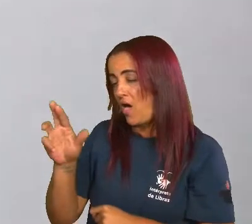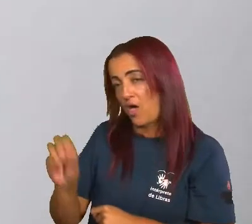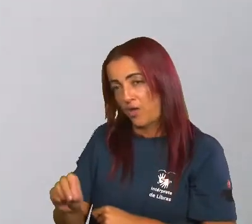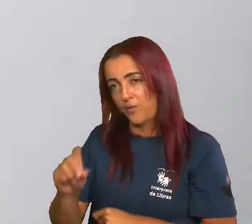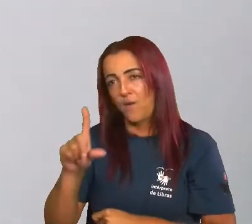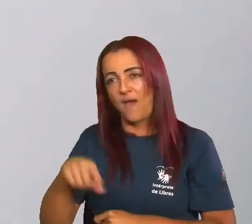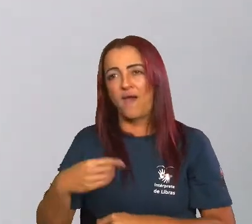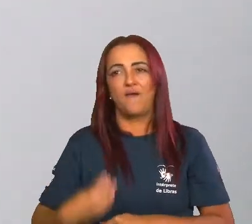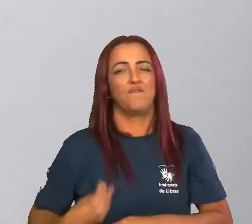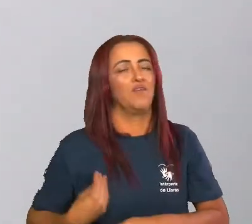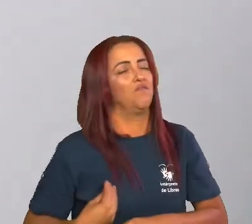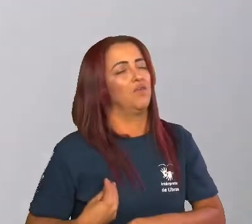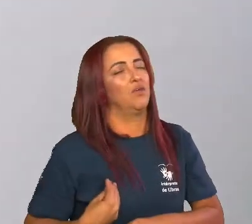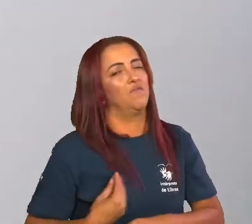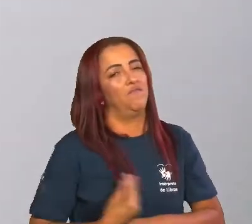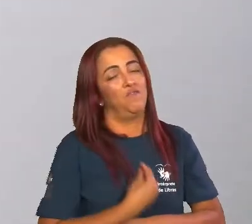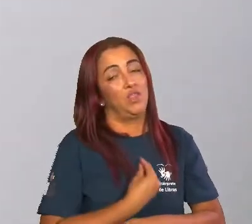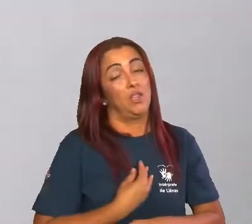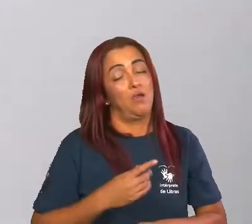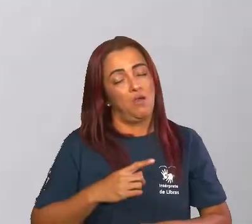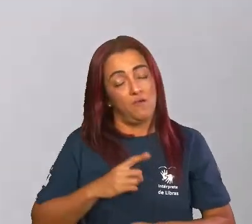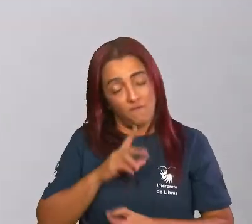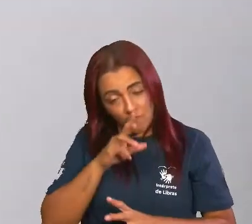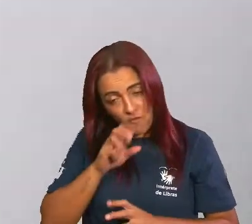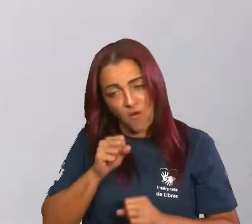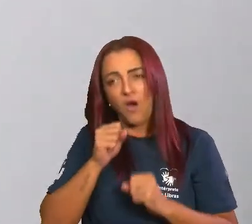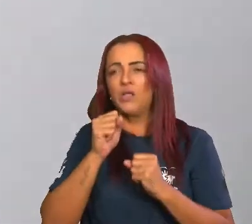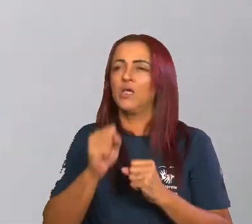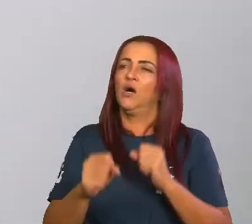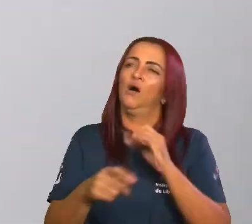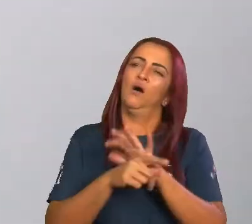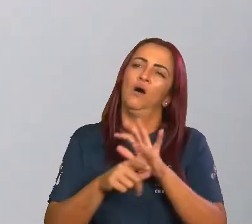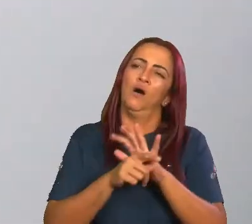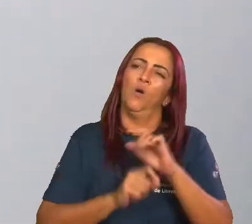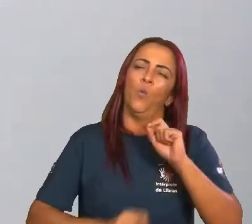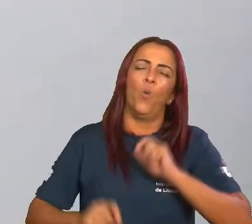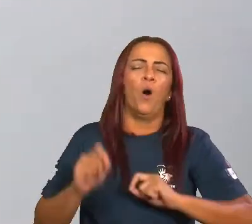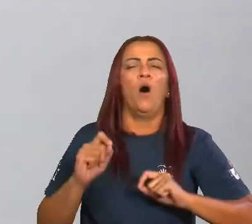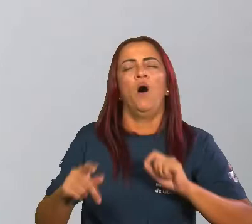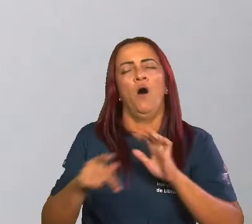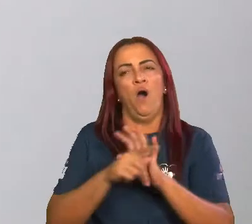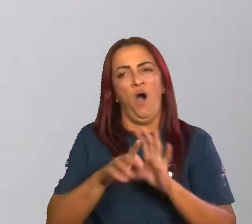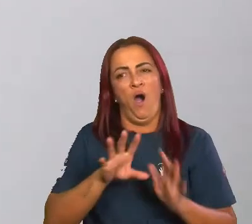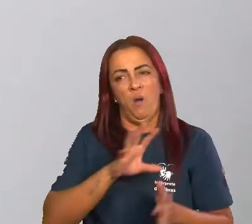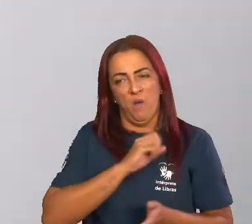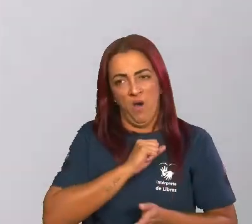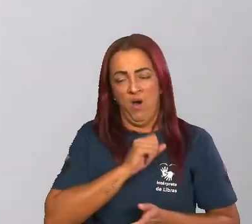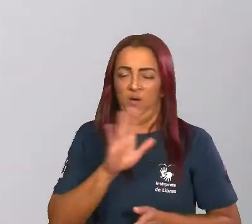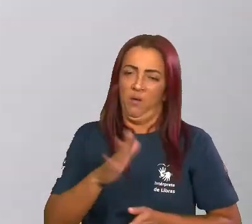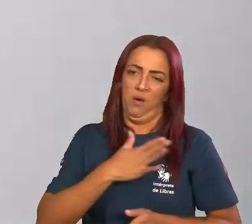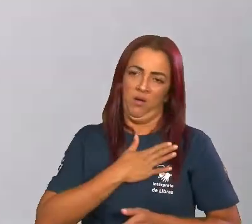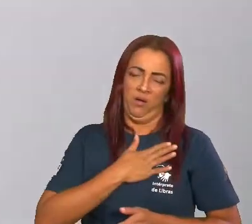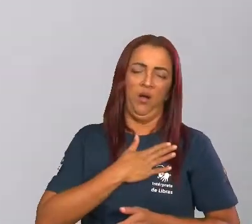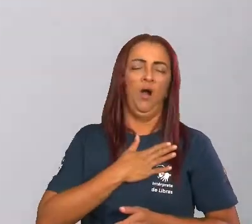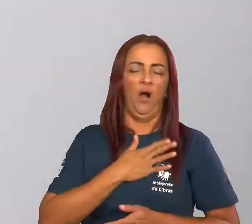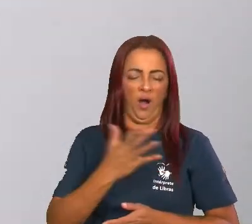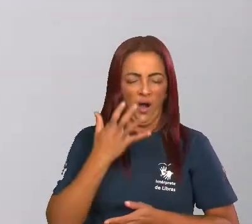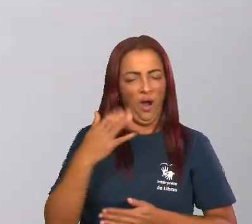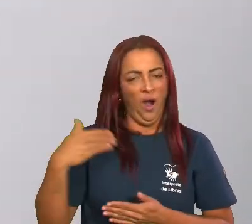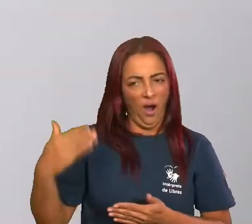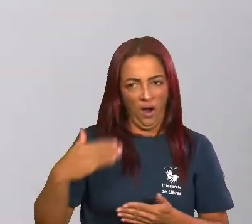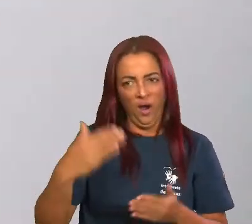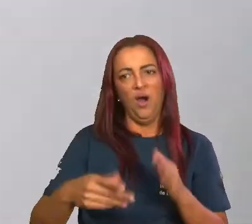é viver a vida intensamente, mesmo tendo uma patologia como a minha, que quer levar à